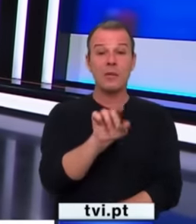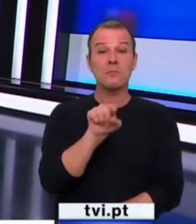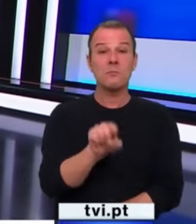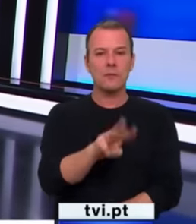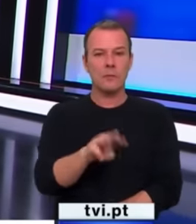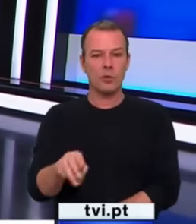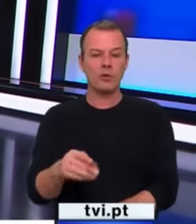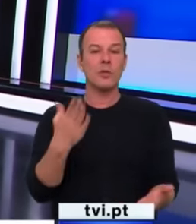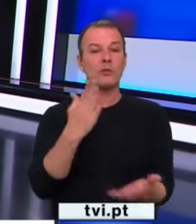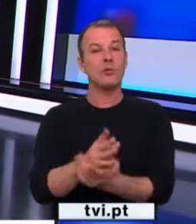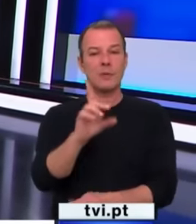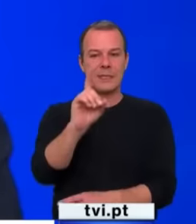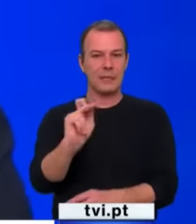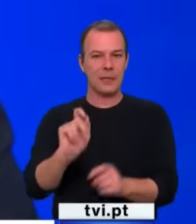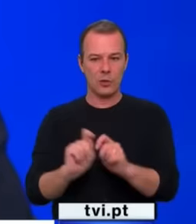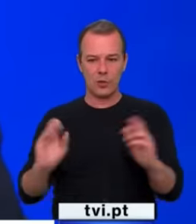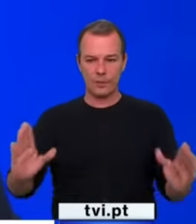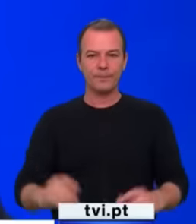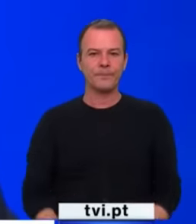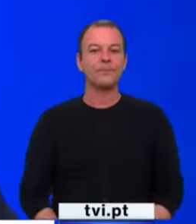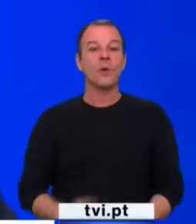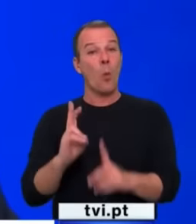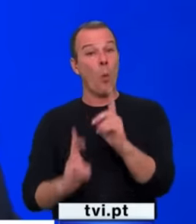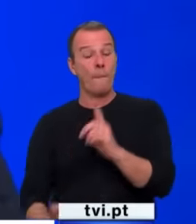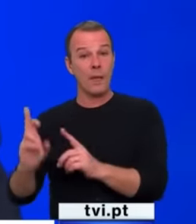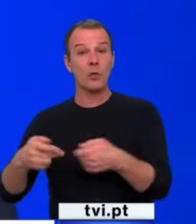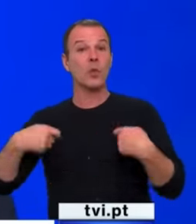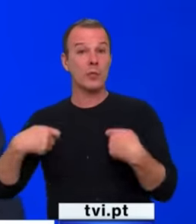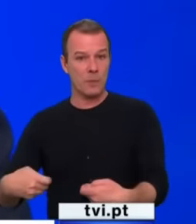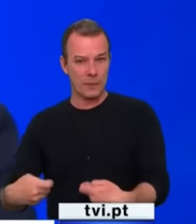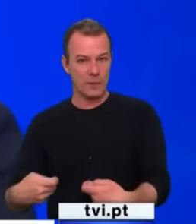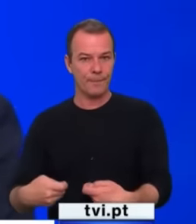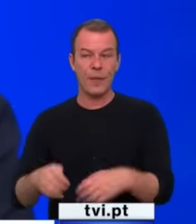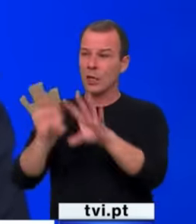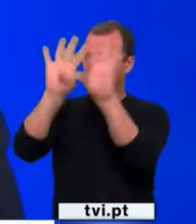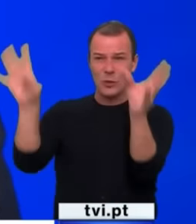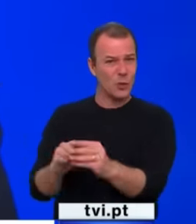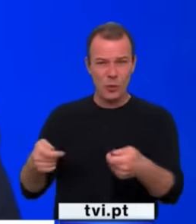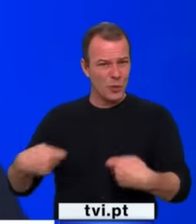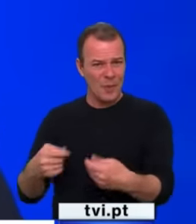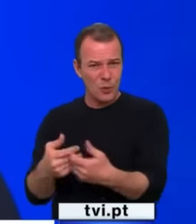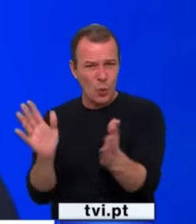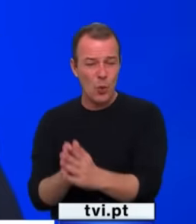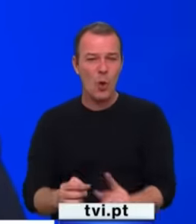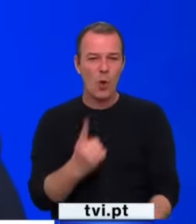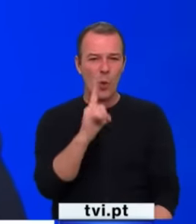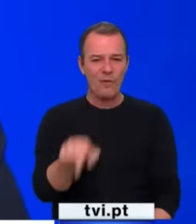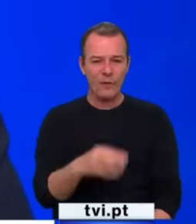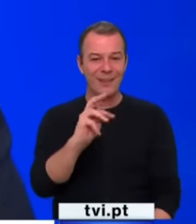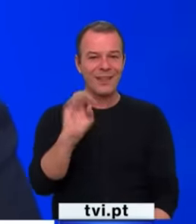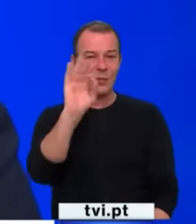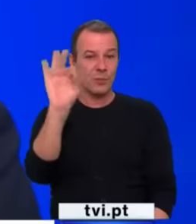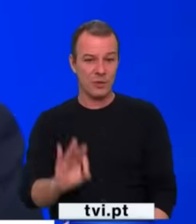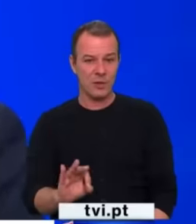Portanto, estamos a falar de um aumento de despesa. 10 mil milhões pensões, das pensões, é isso? Não, de toda a despesa. Estamos a falar de um aumento de 1,3%. Não fez as